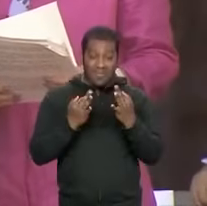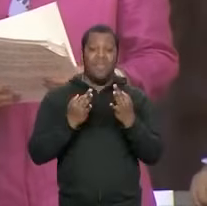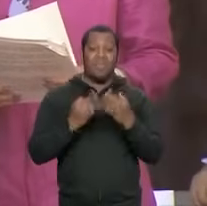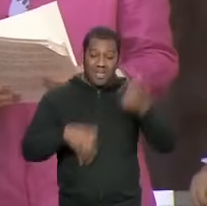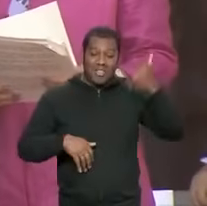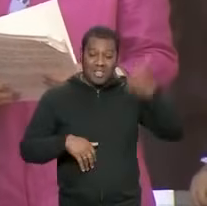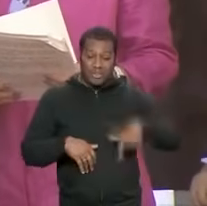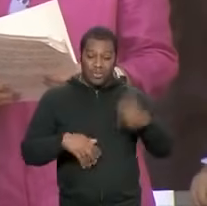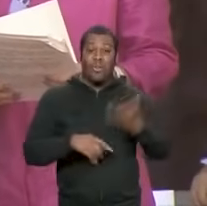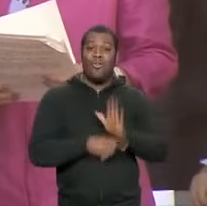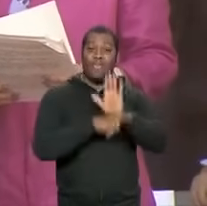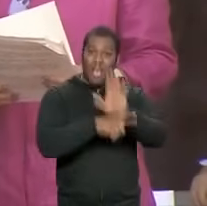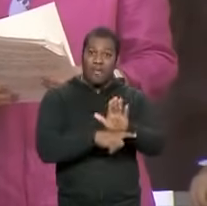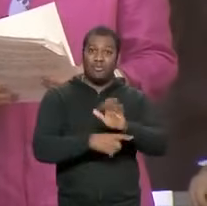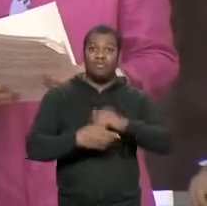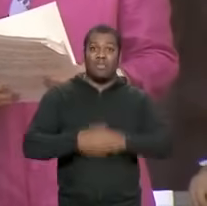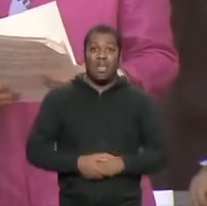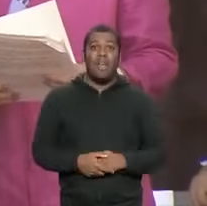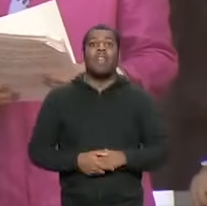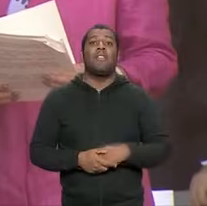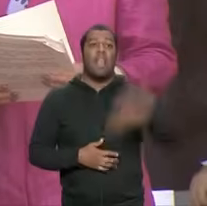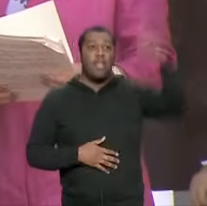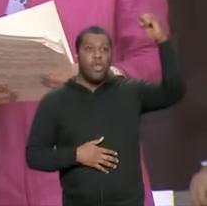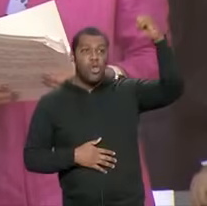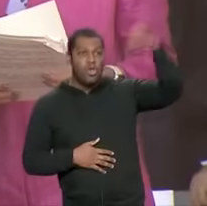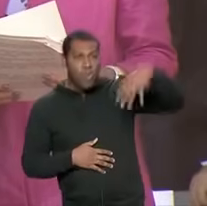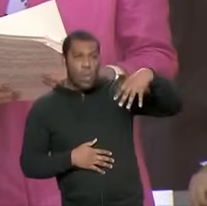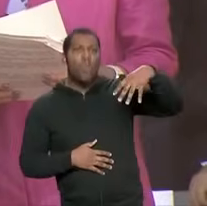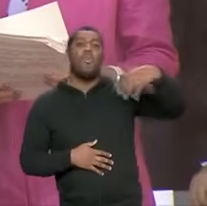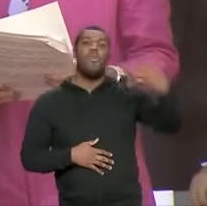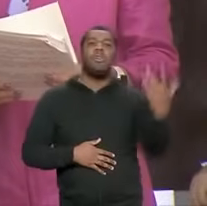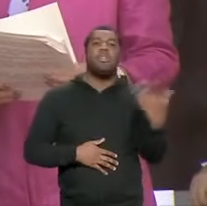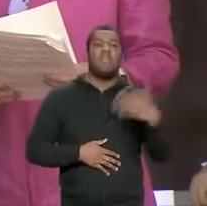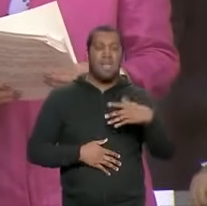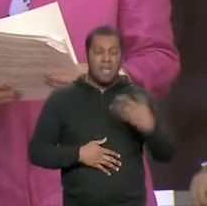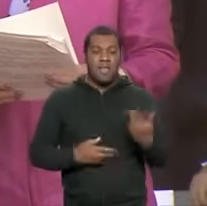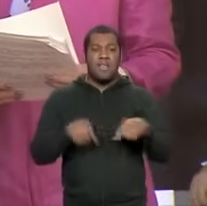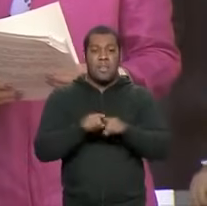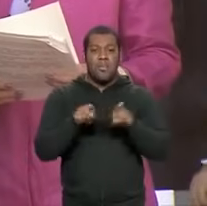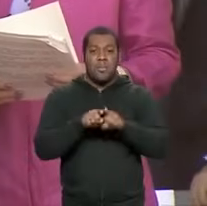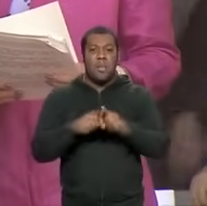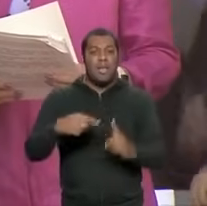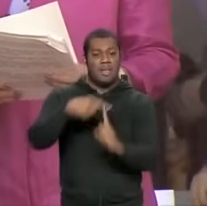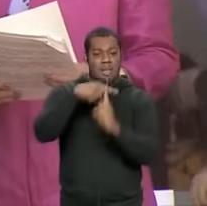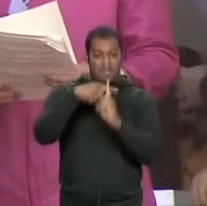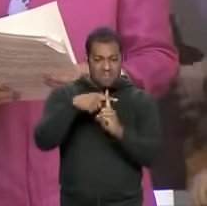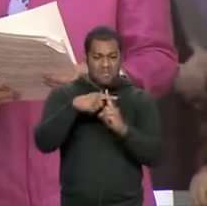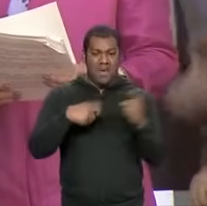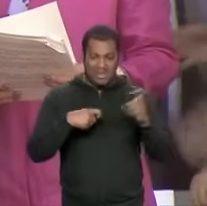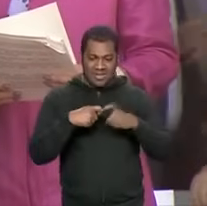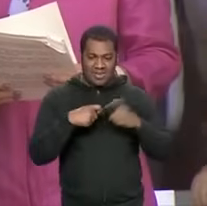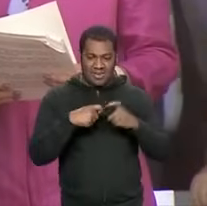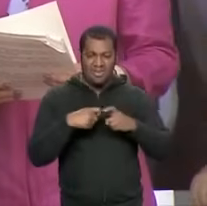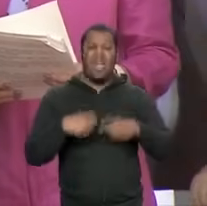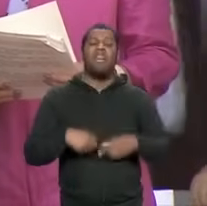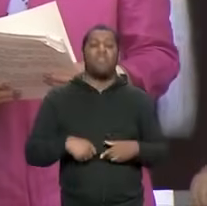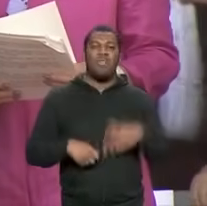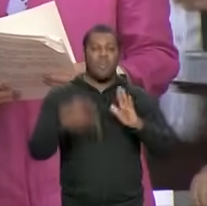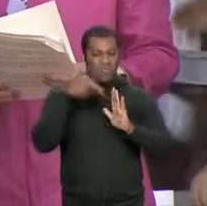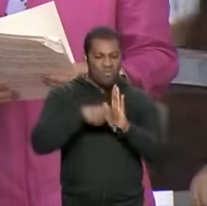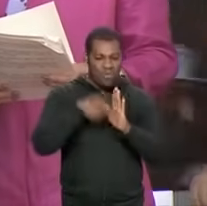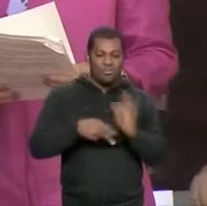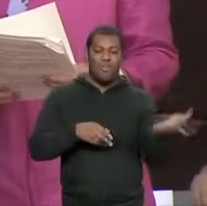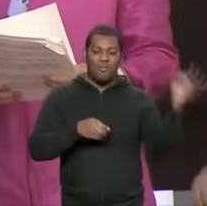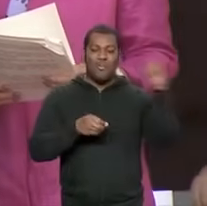Vida ou Luz Para Todos umas médicos a farmácia popular e a construção dos sintera também voltaram